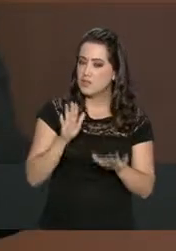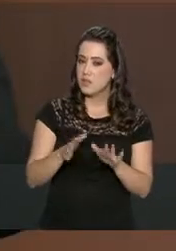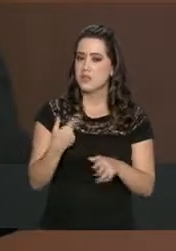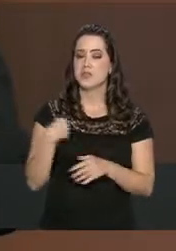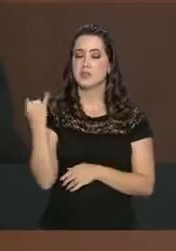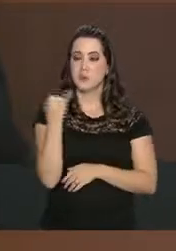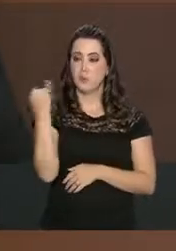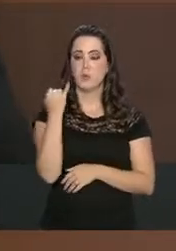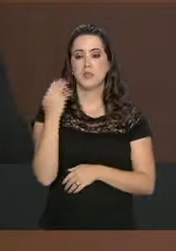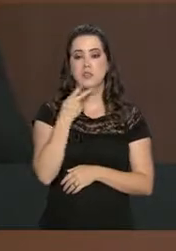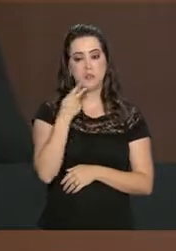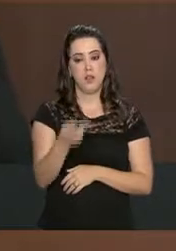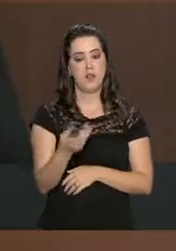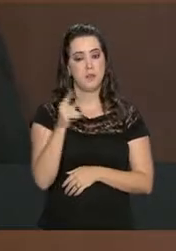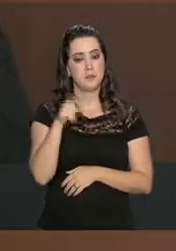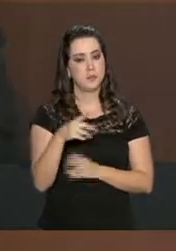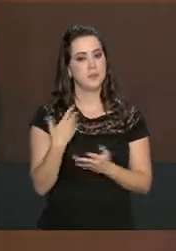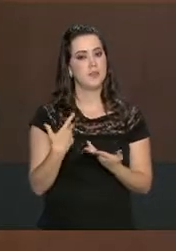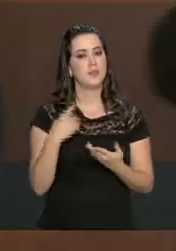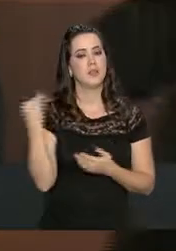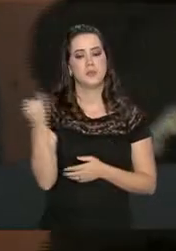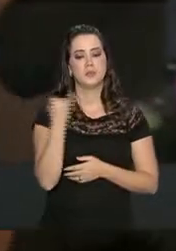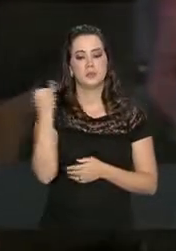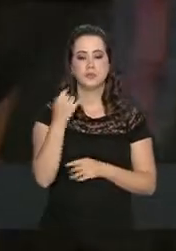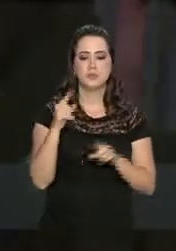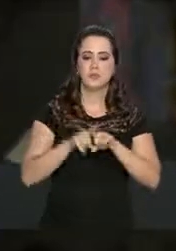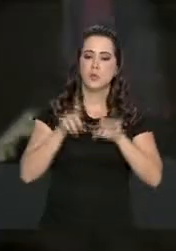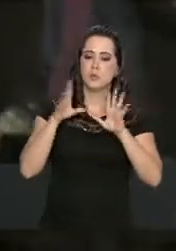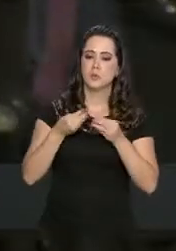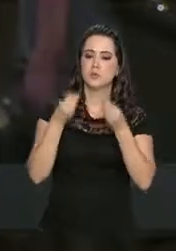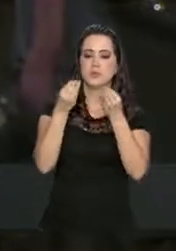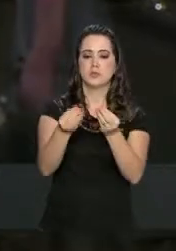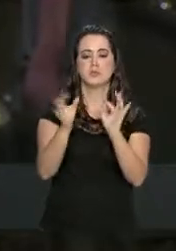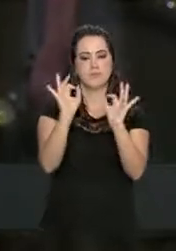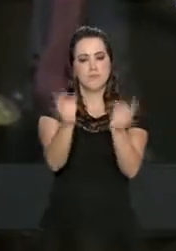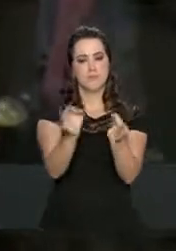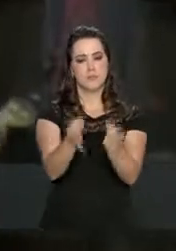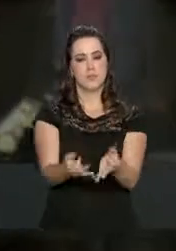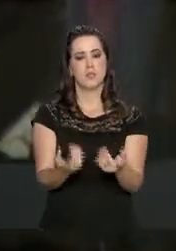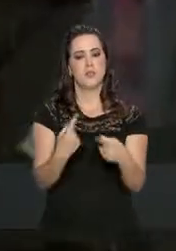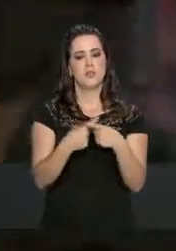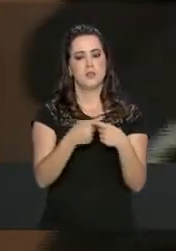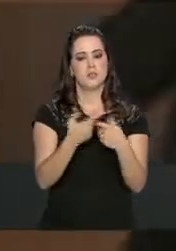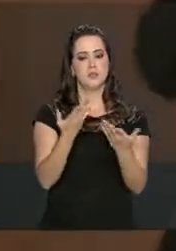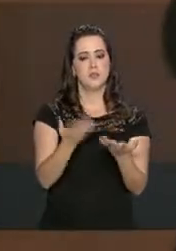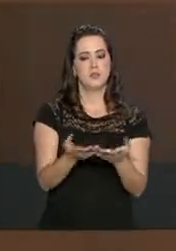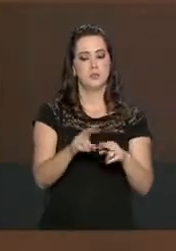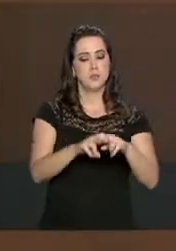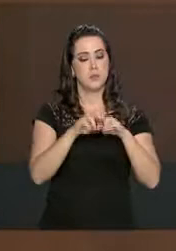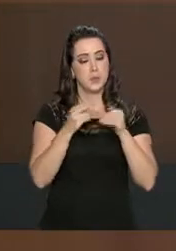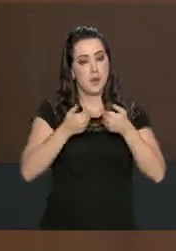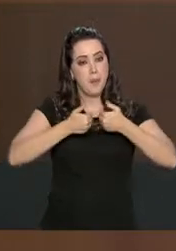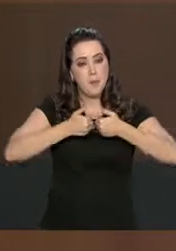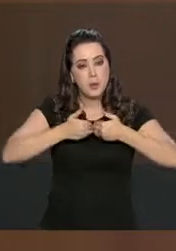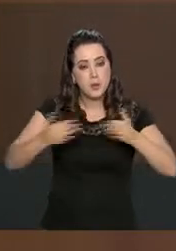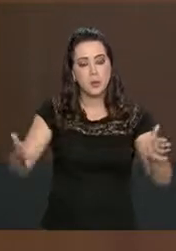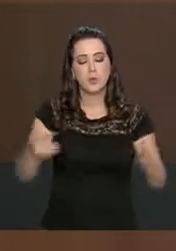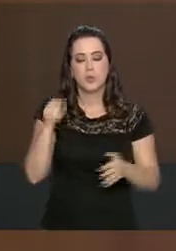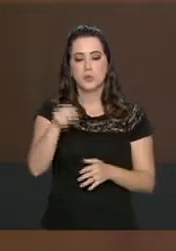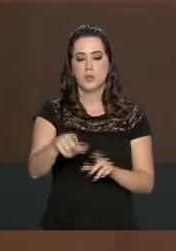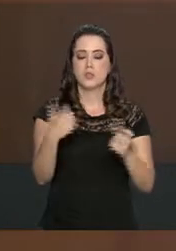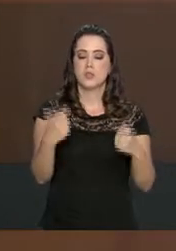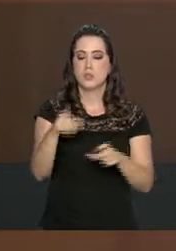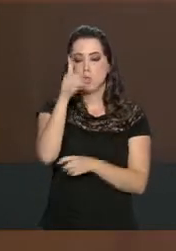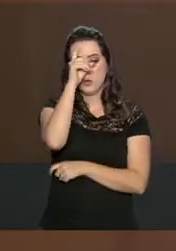parecem importantes. E acho que a inspiração toda é dada precisamente pela inauguração deste